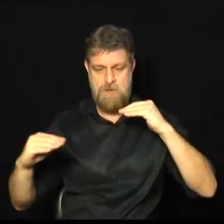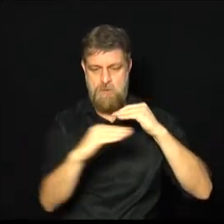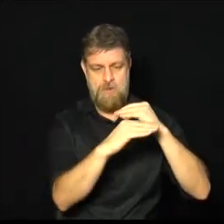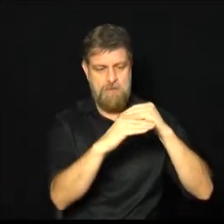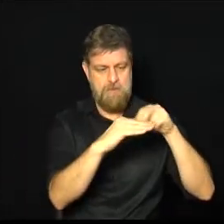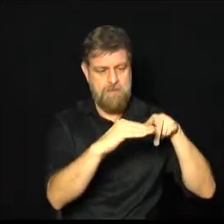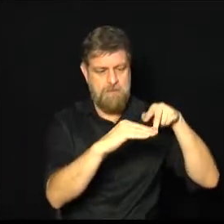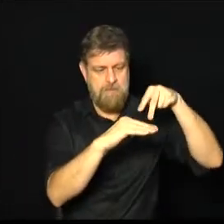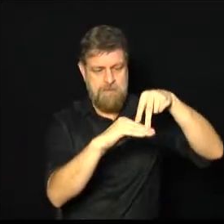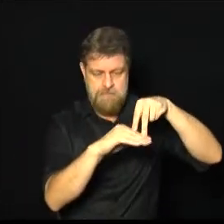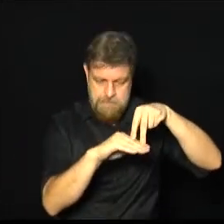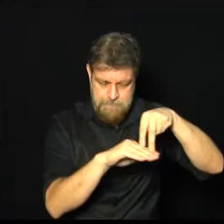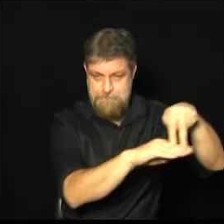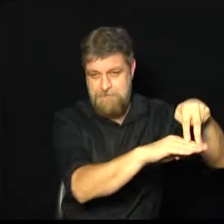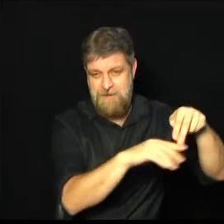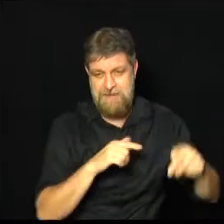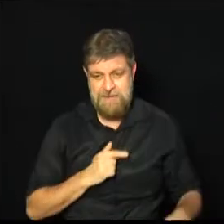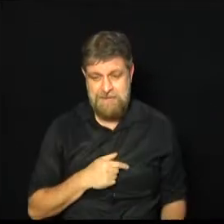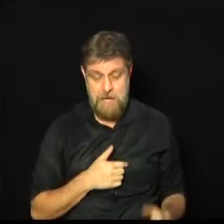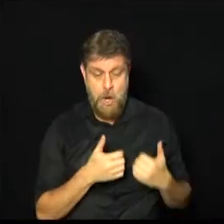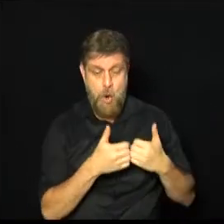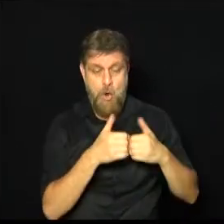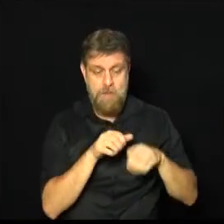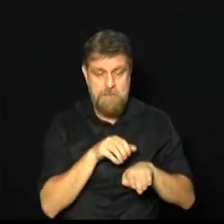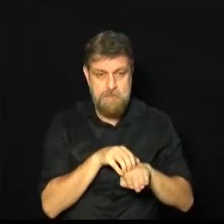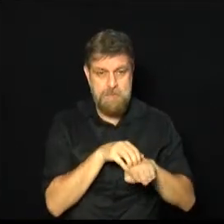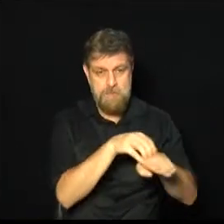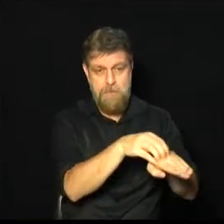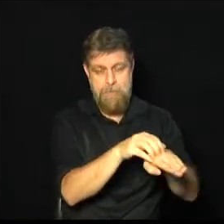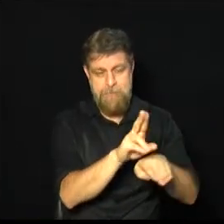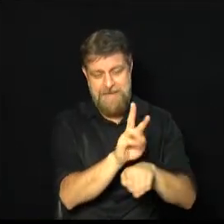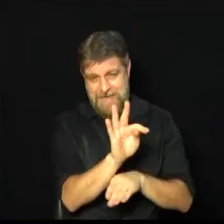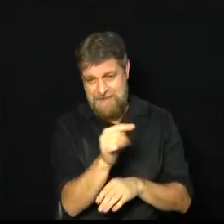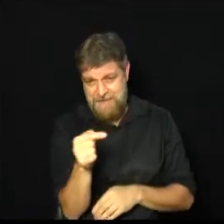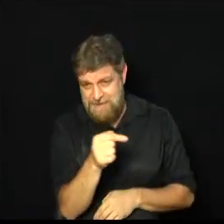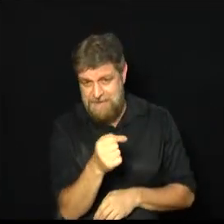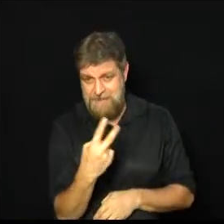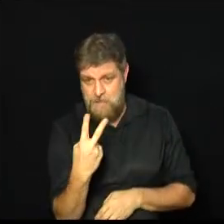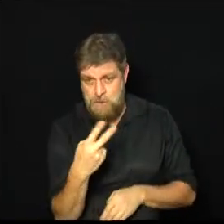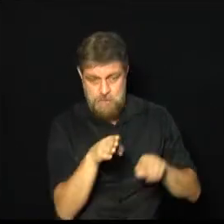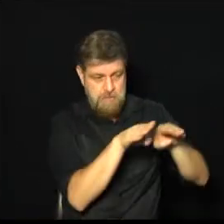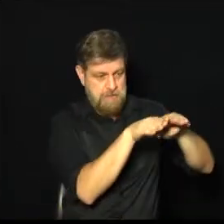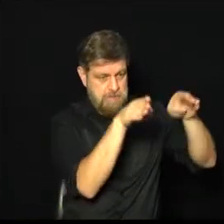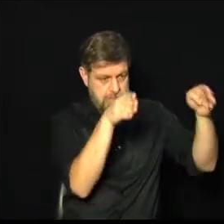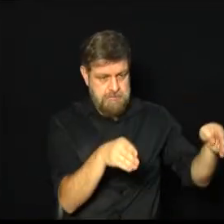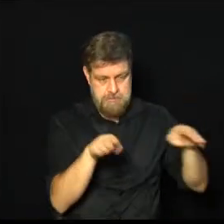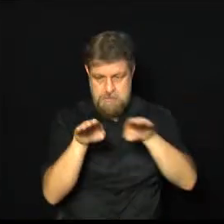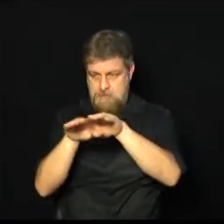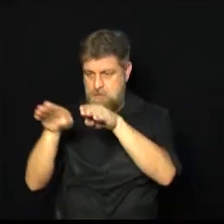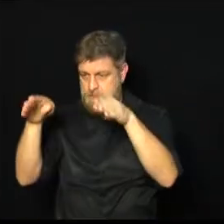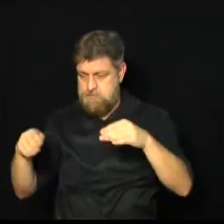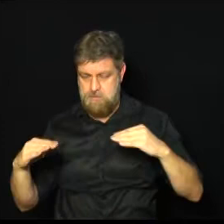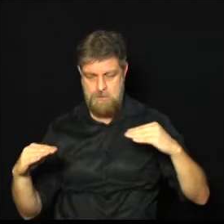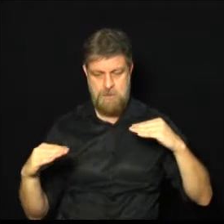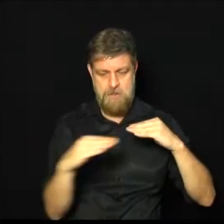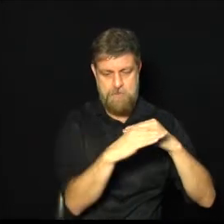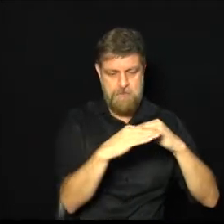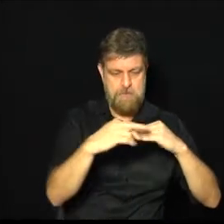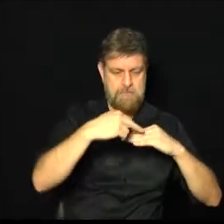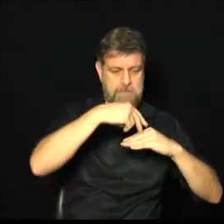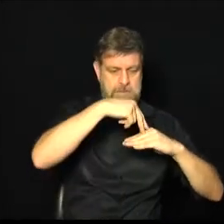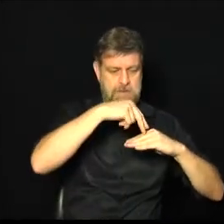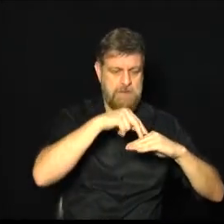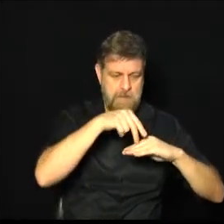do corredor Campo Grande, que chegam na região central, façam a sua parada de deixar passageiros e